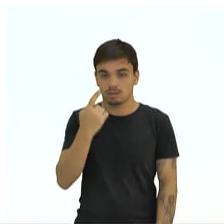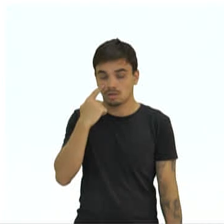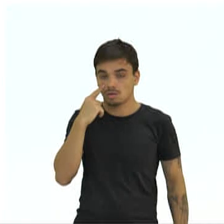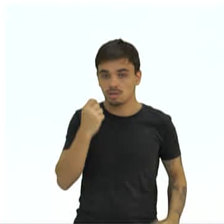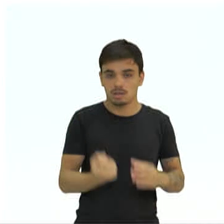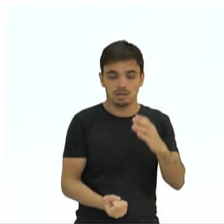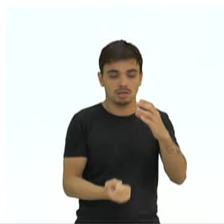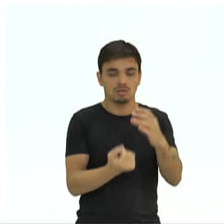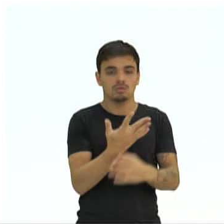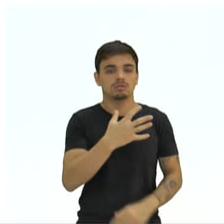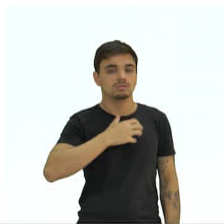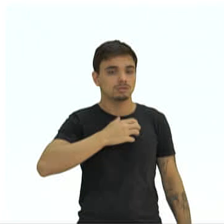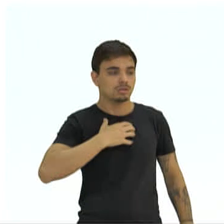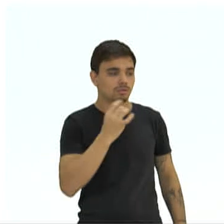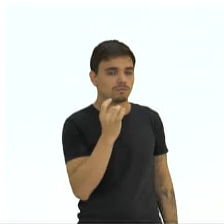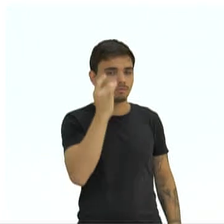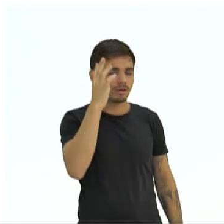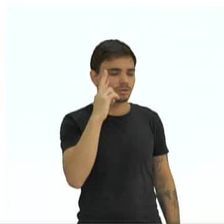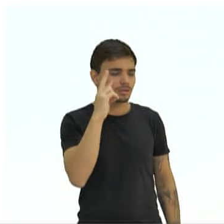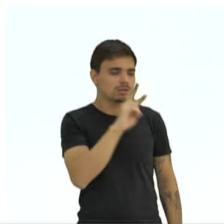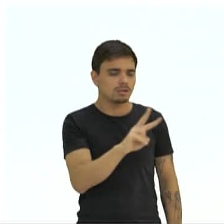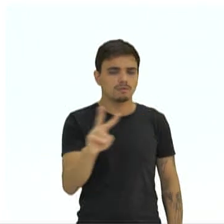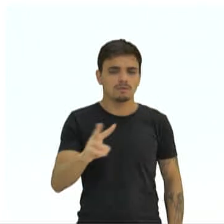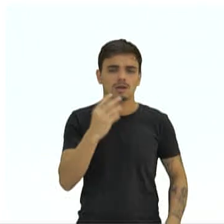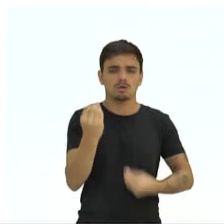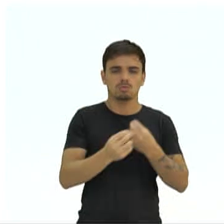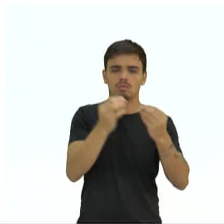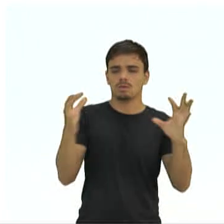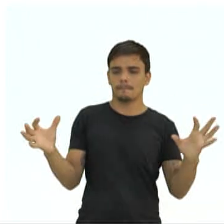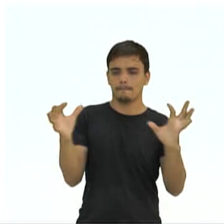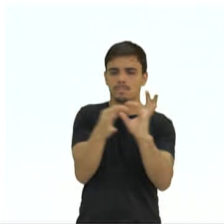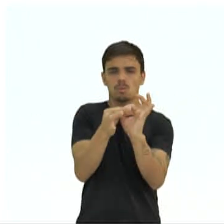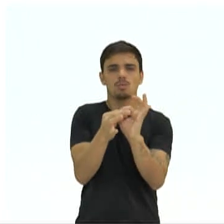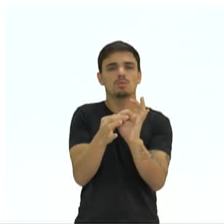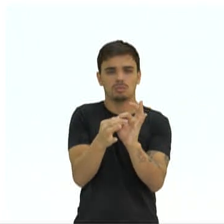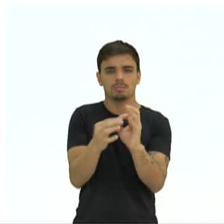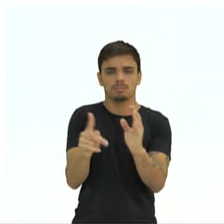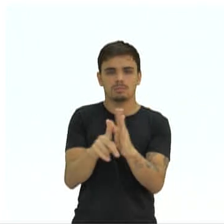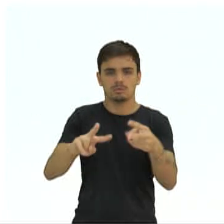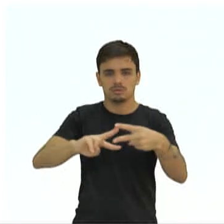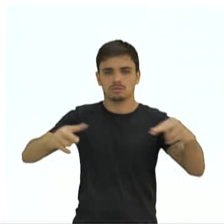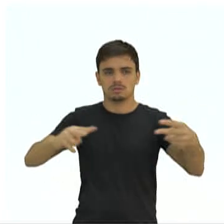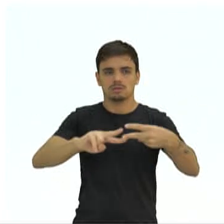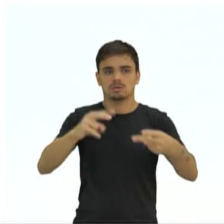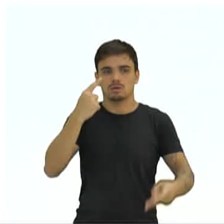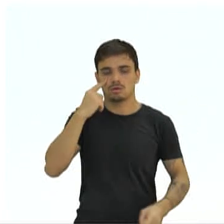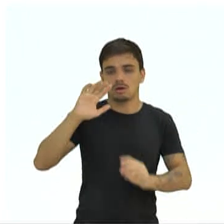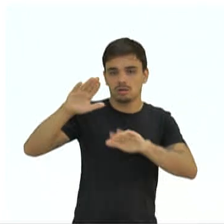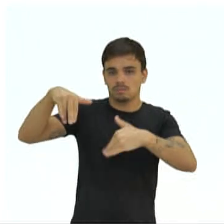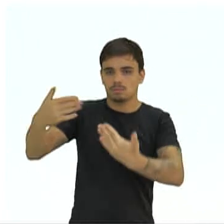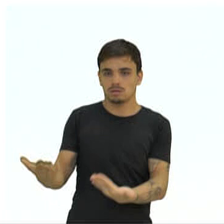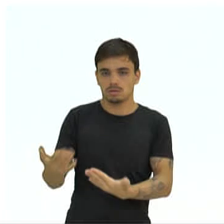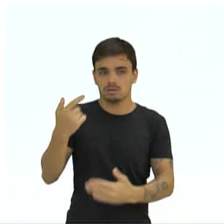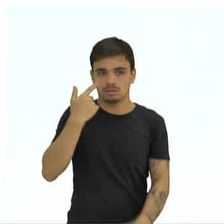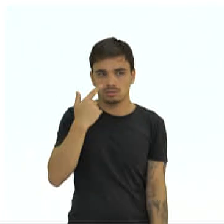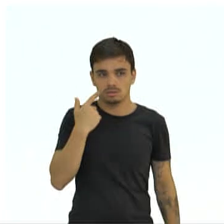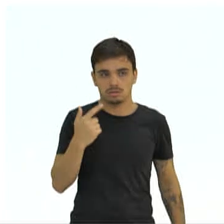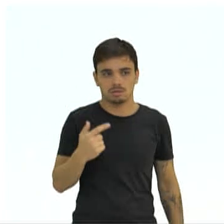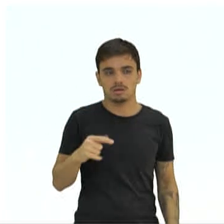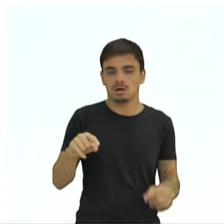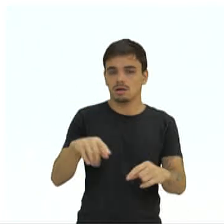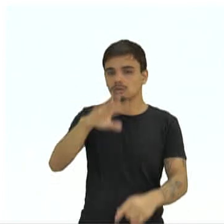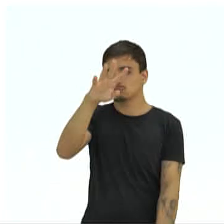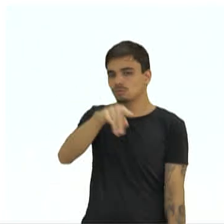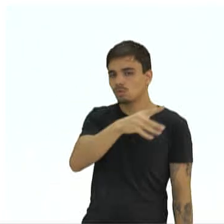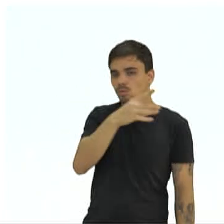fáceis de visualizar o cruzamento realizado na genética é um meio chamado de olha homenagem a ele quadro de